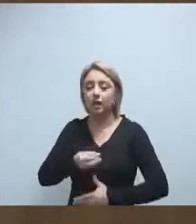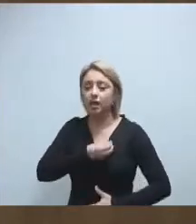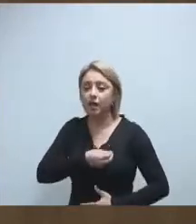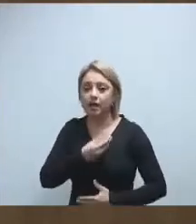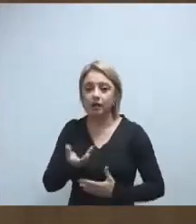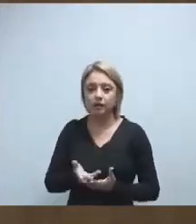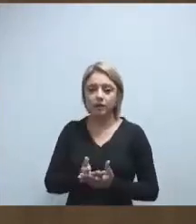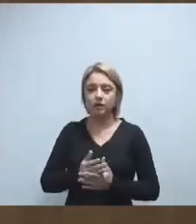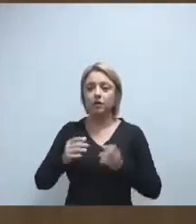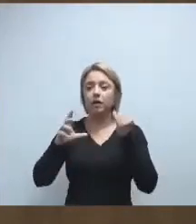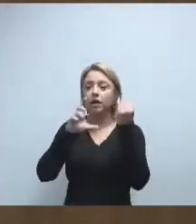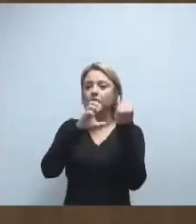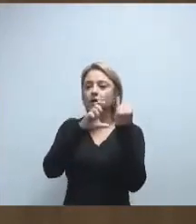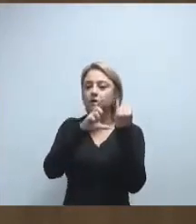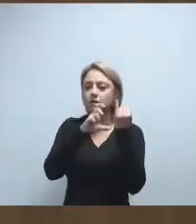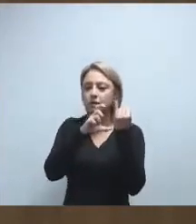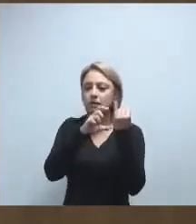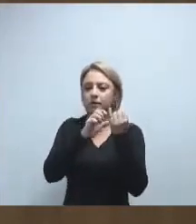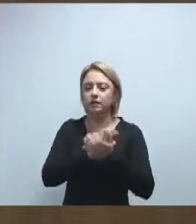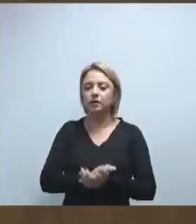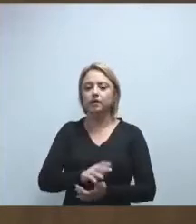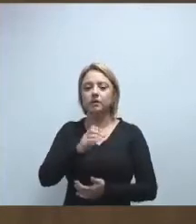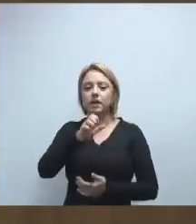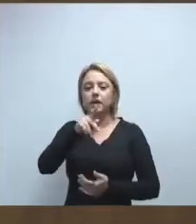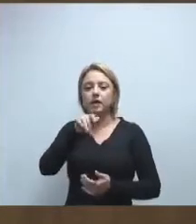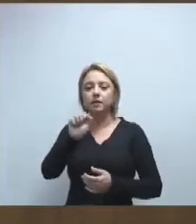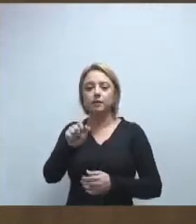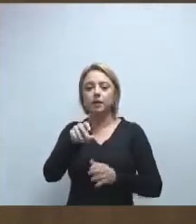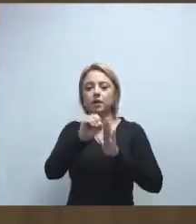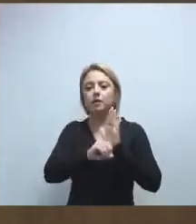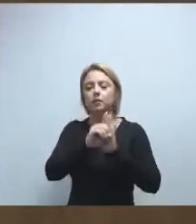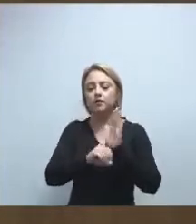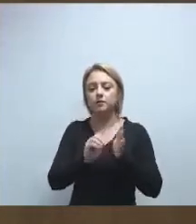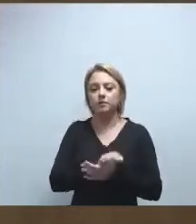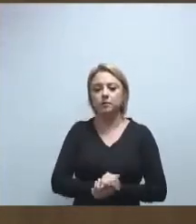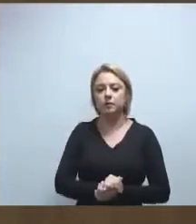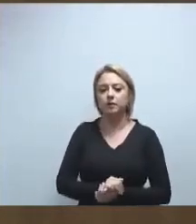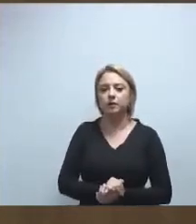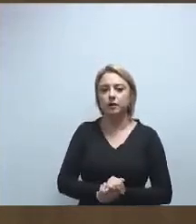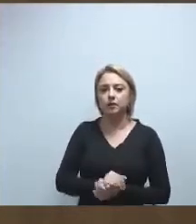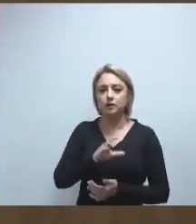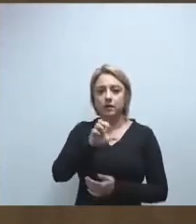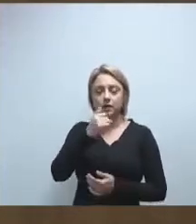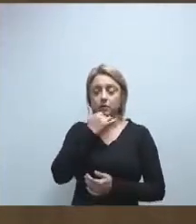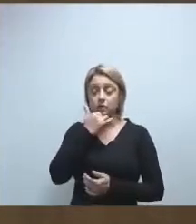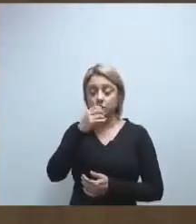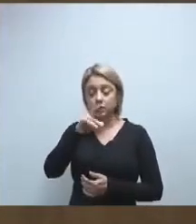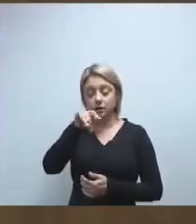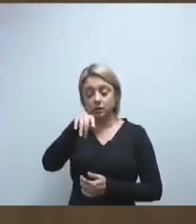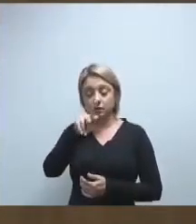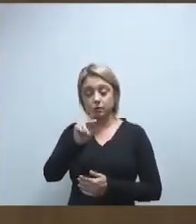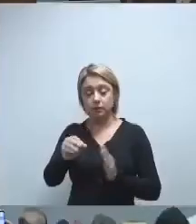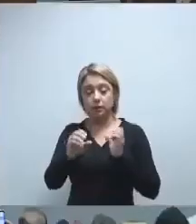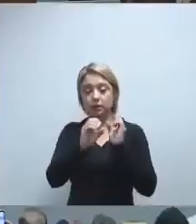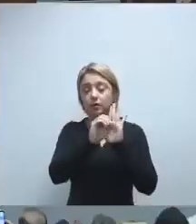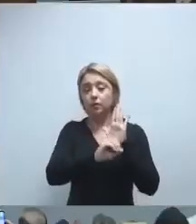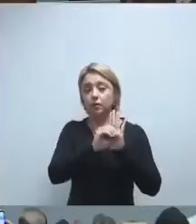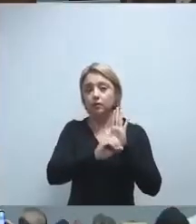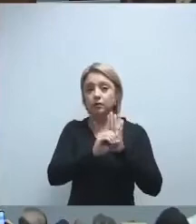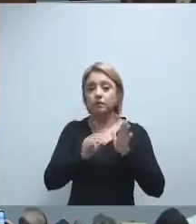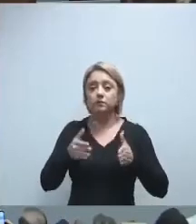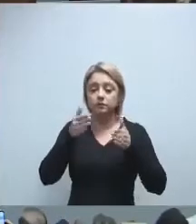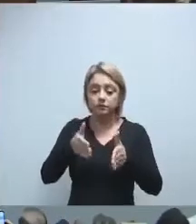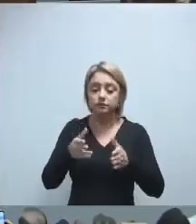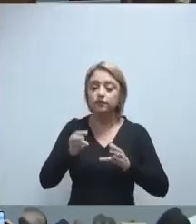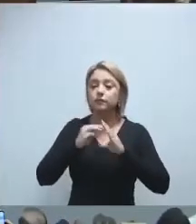vista grand pelo endereço cnp oficial cnmp oficial os interessados poderão participar mediante